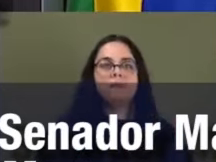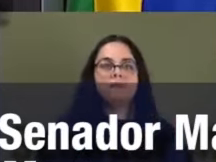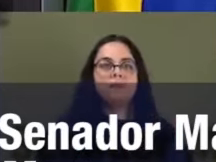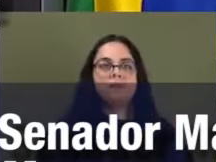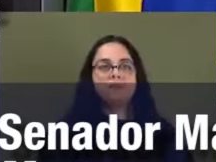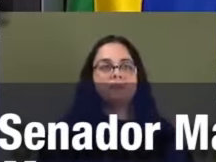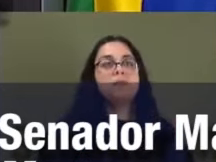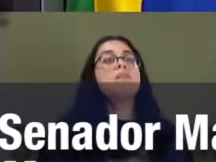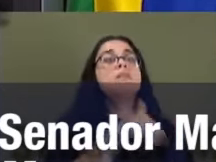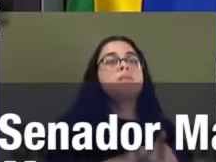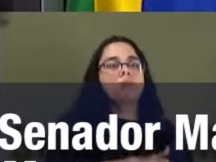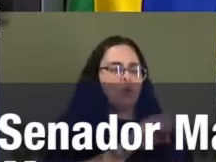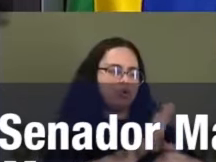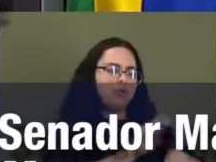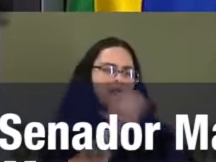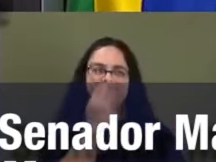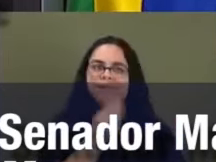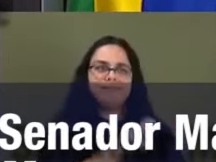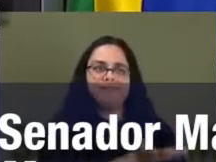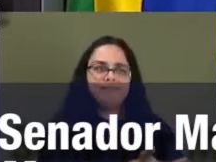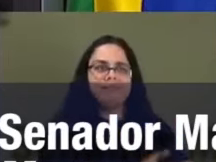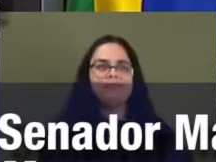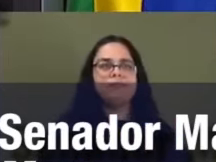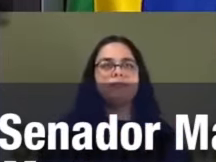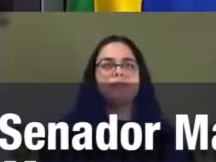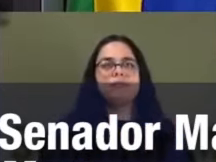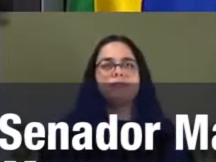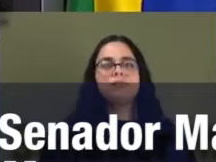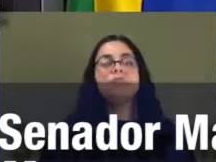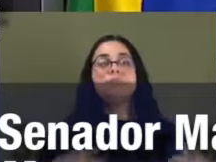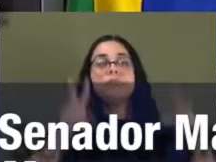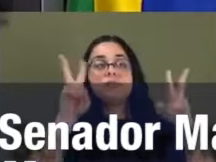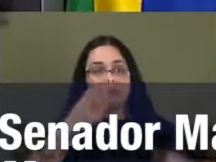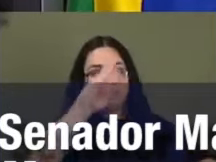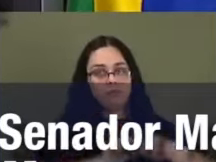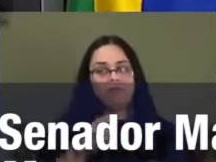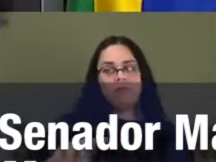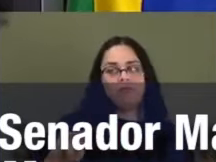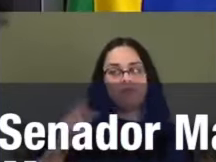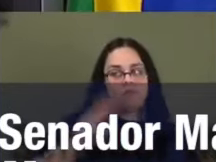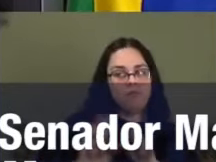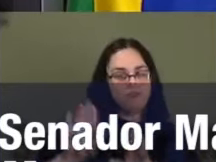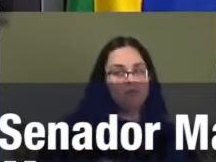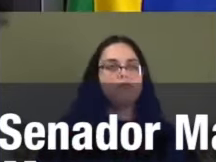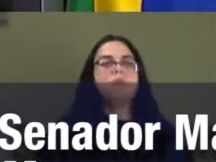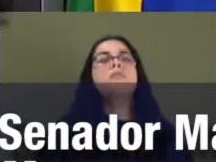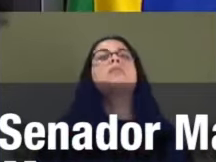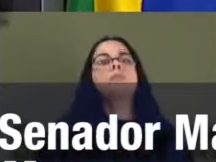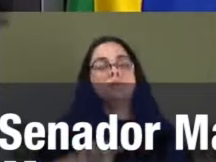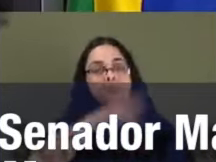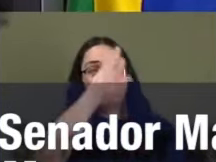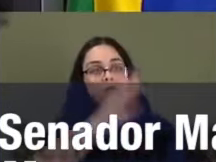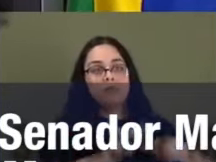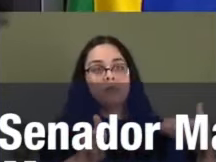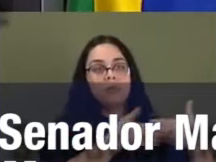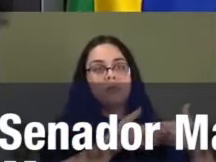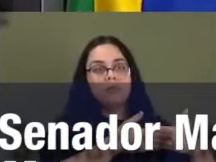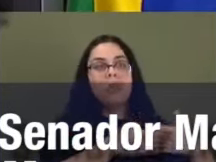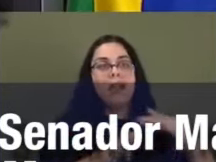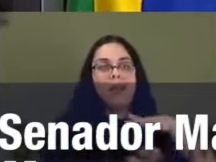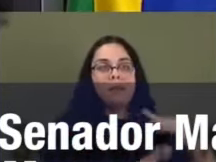muito menos que dirá na Constituição. Então, sobre o fechamento, já estou encerrando, presidente, o fechamento da empresa Exxon no